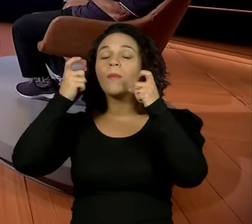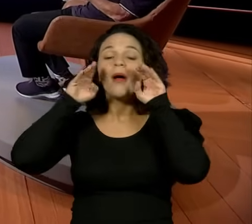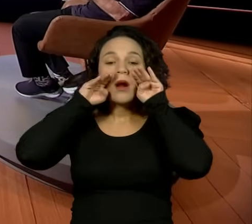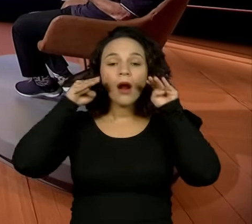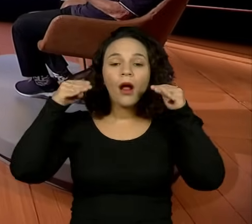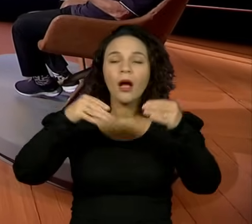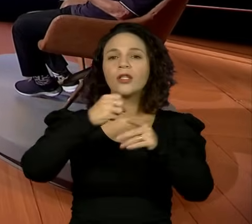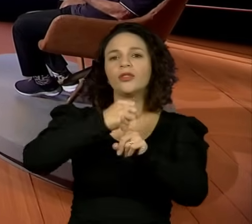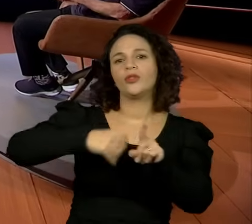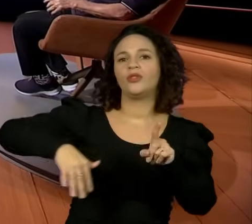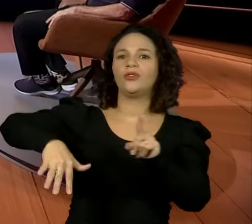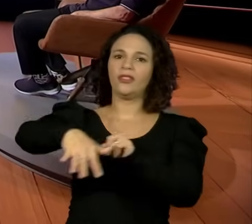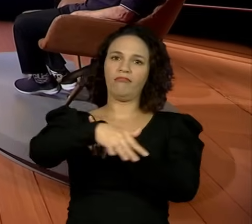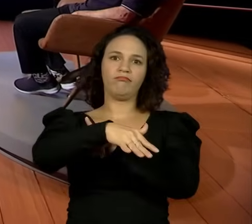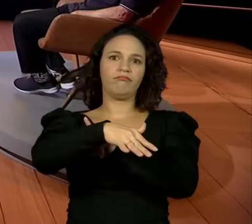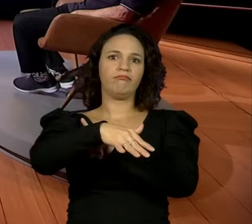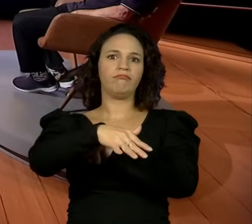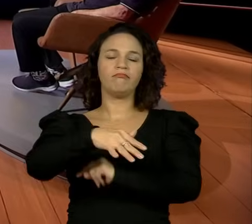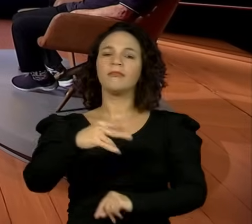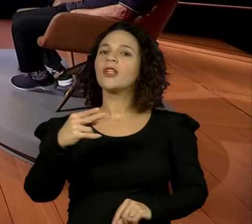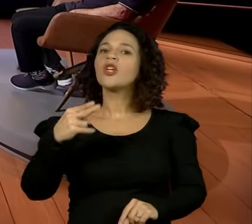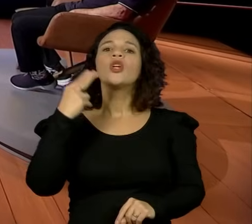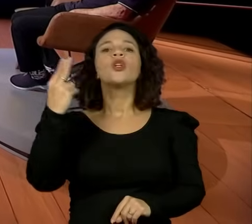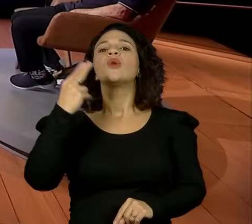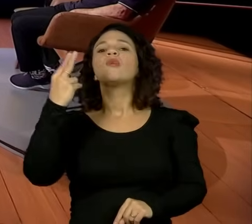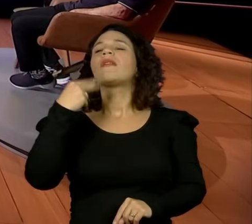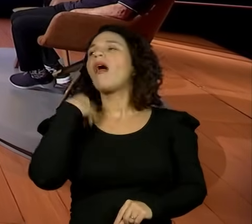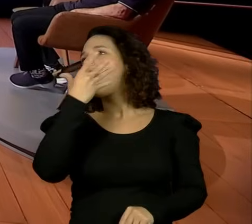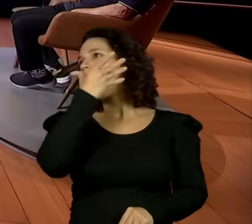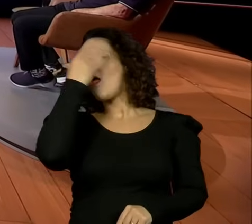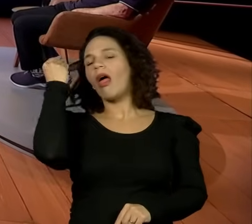que a gente não pode perder de vista nunca.